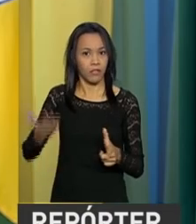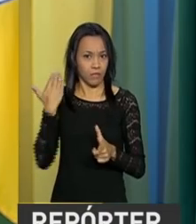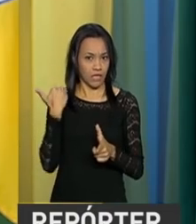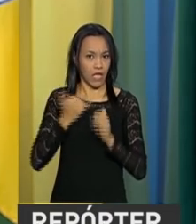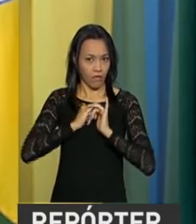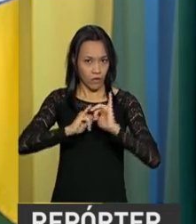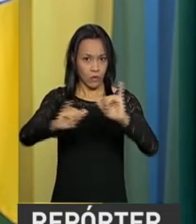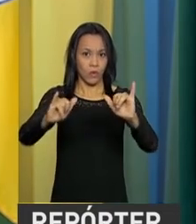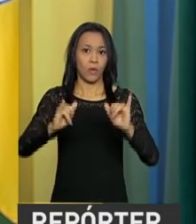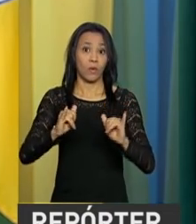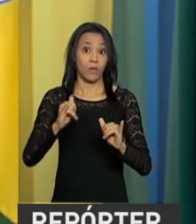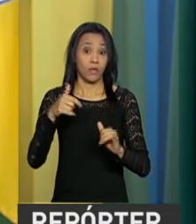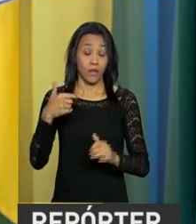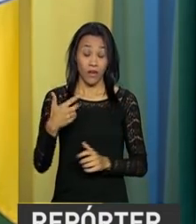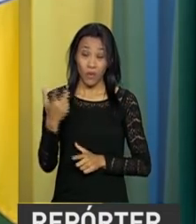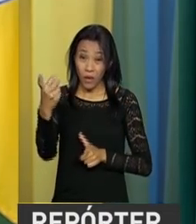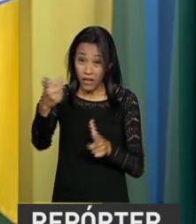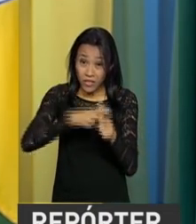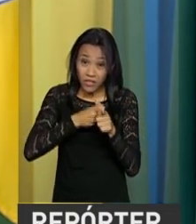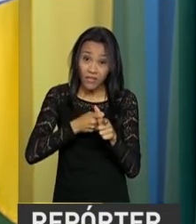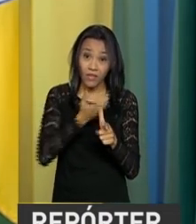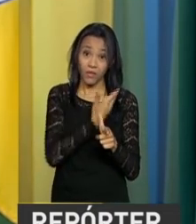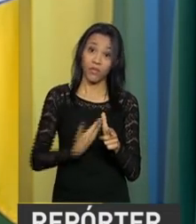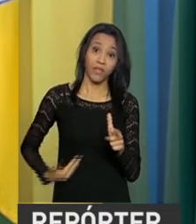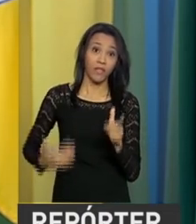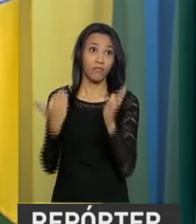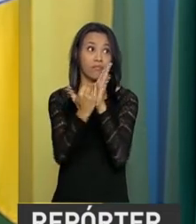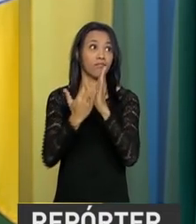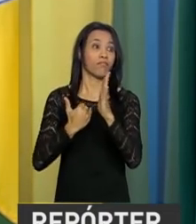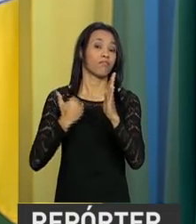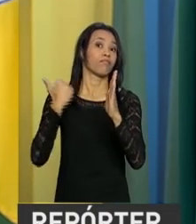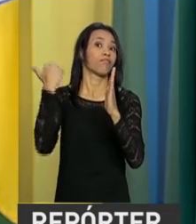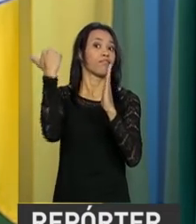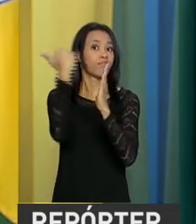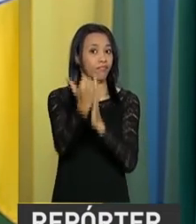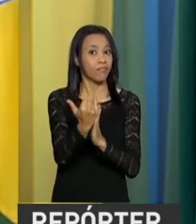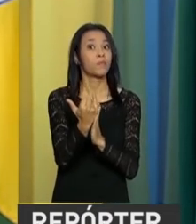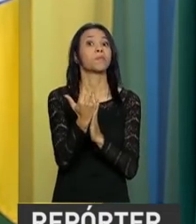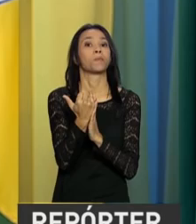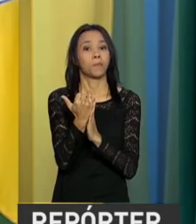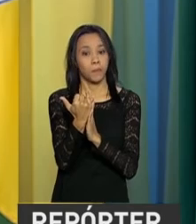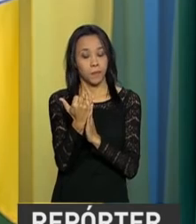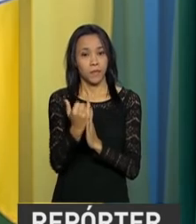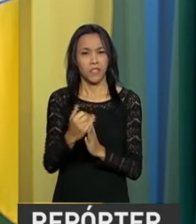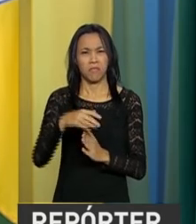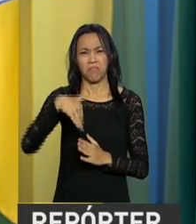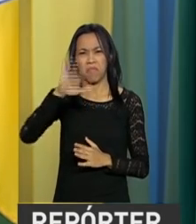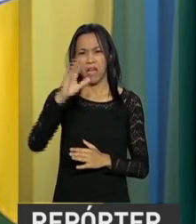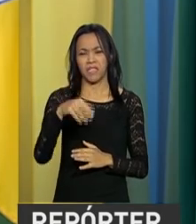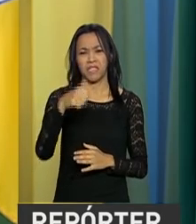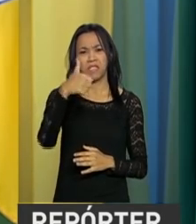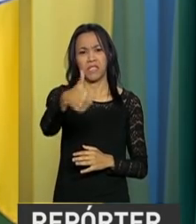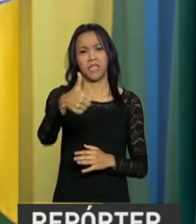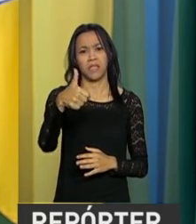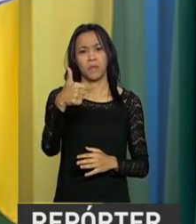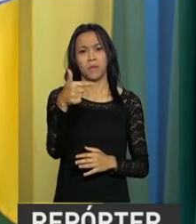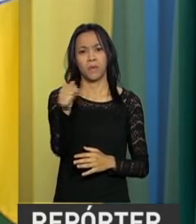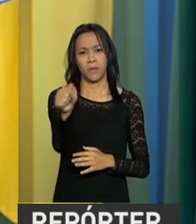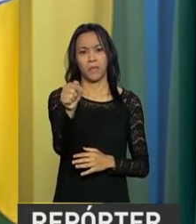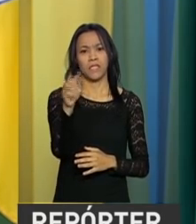anterior, atinge, na realidade, como sabemos, a casa de mais de 170